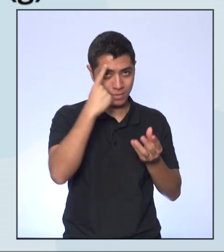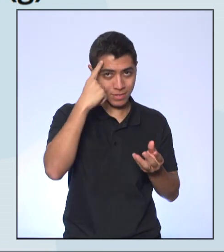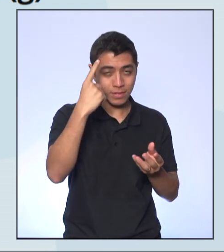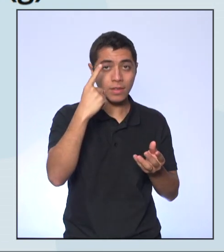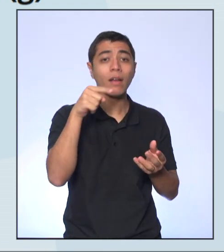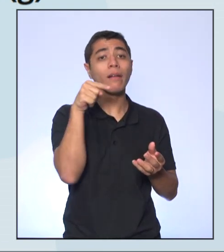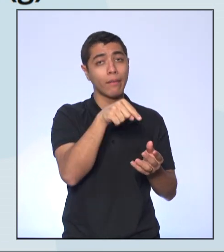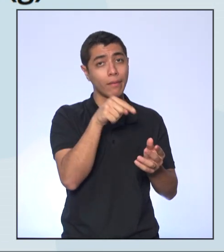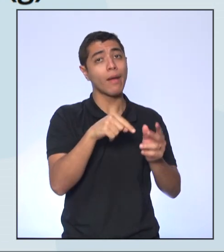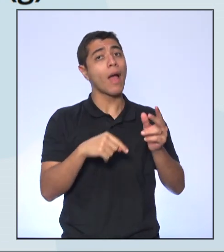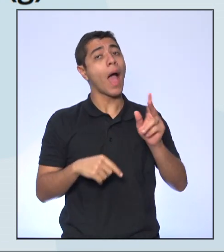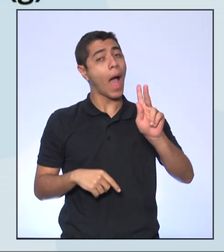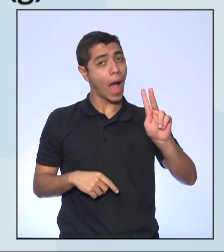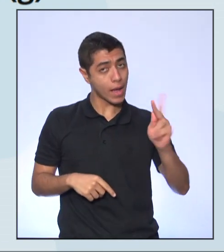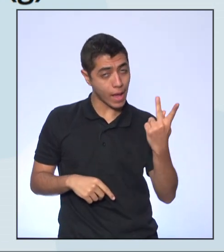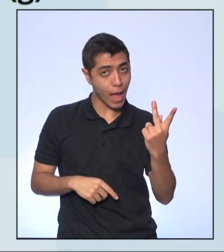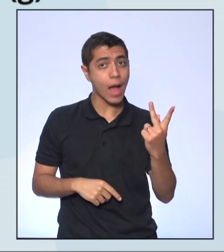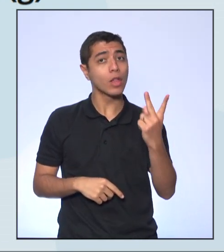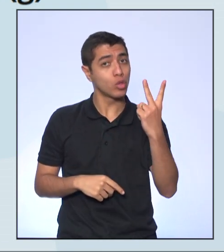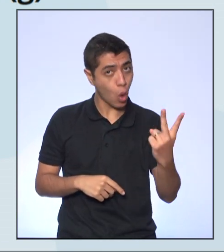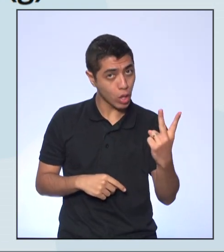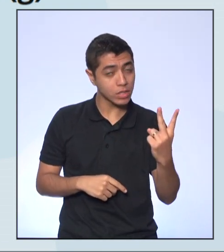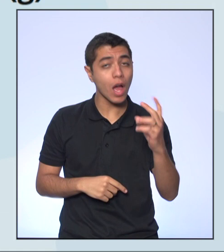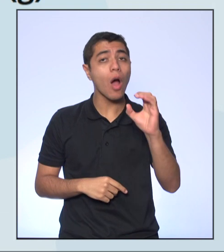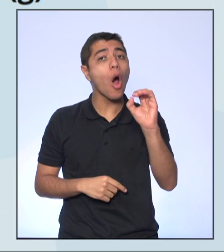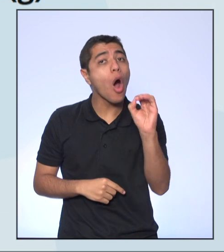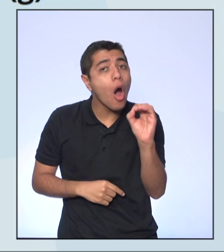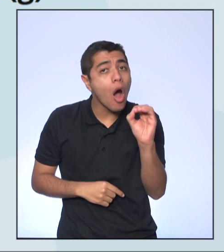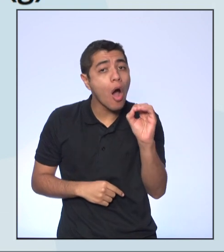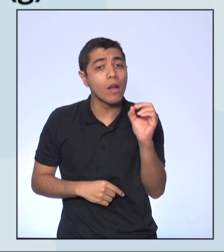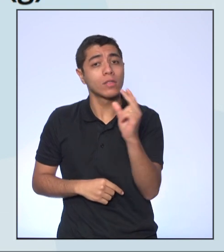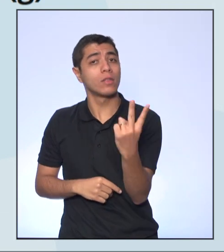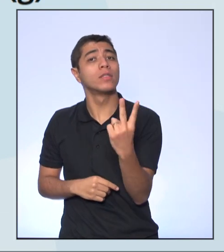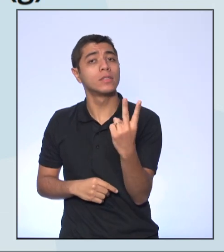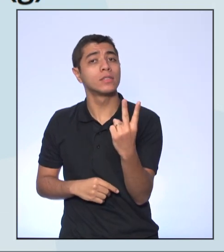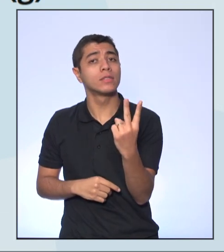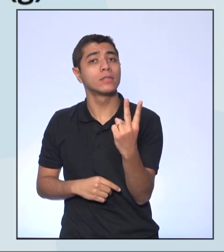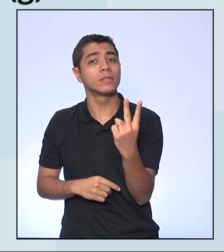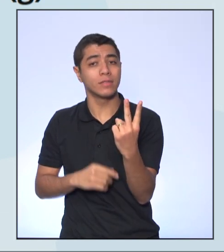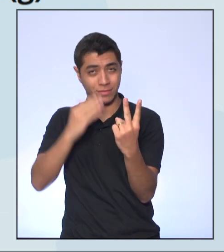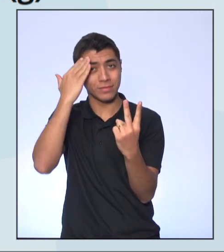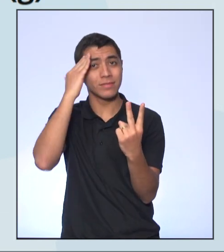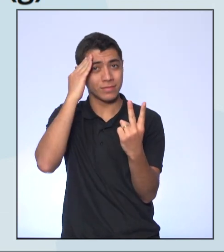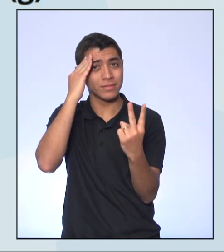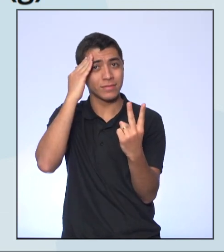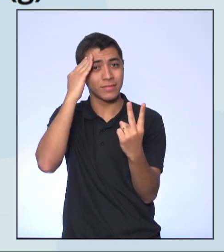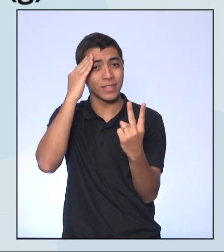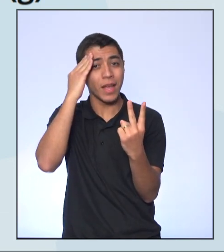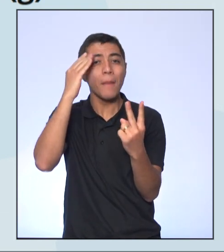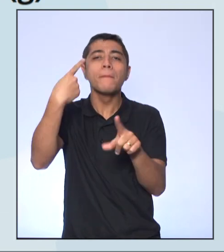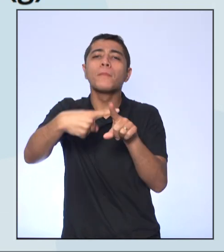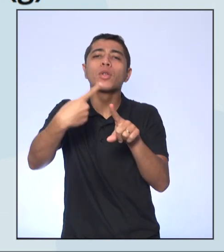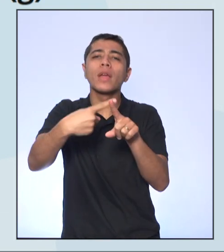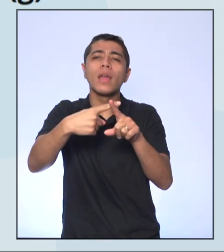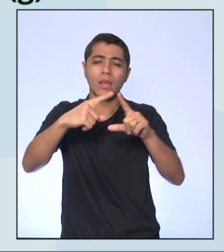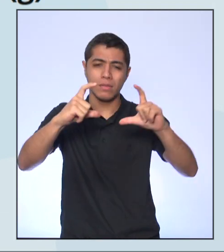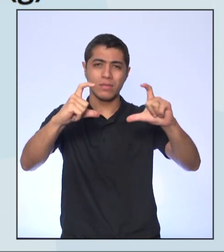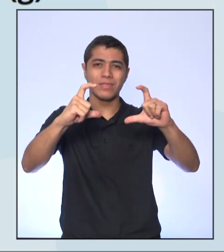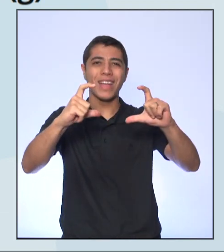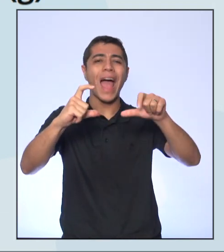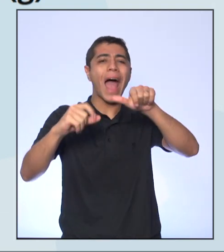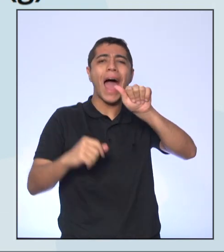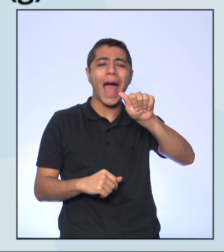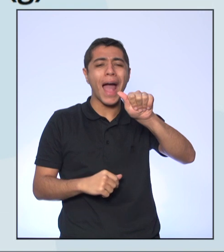H2O2. Por que a Q? Porque ela está dissolvida em água. A Q é de aquoso. Essa minha água oxigenada, ela